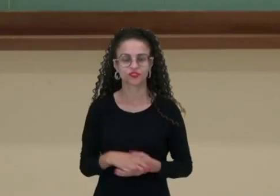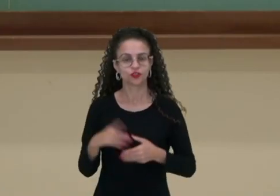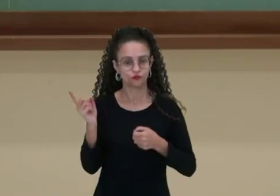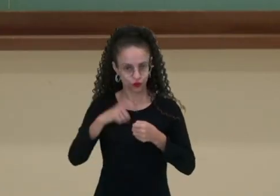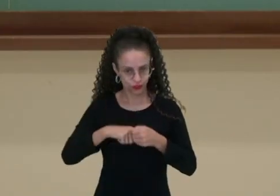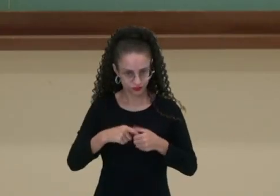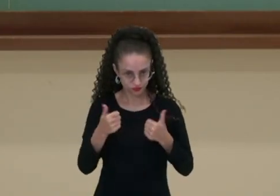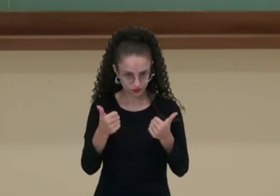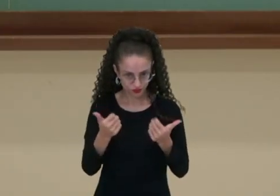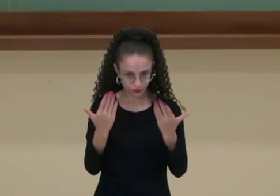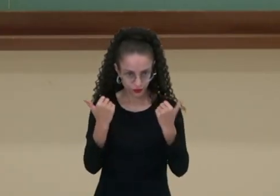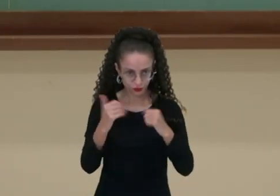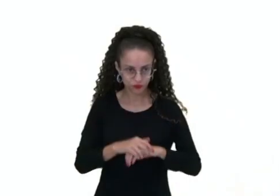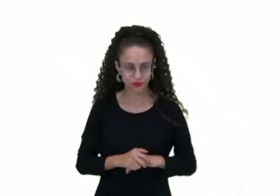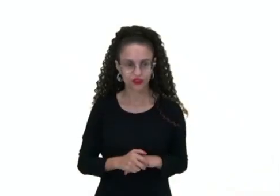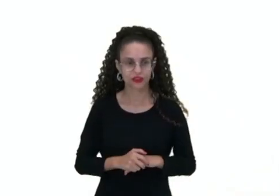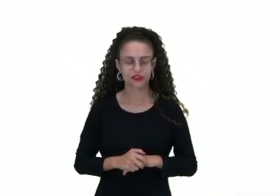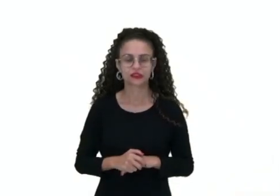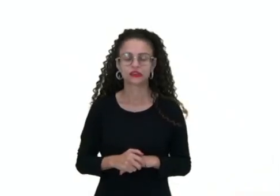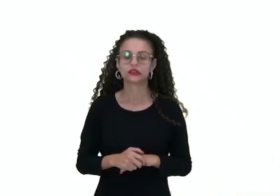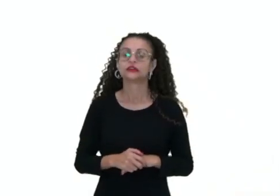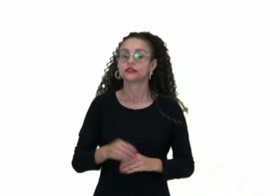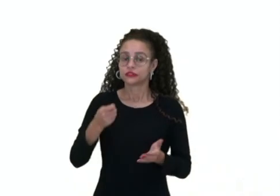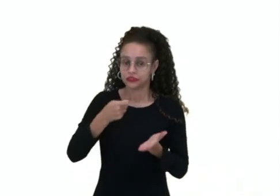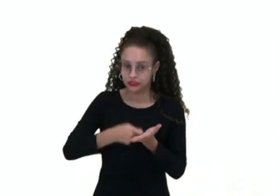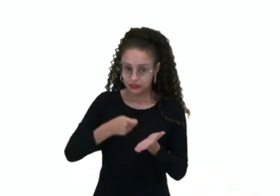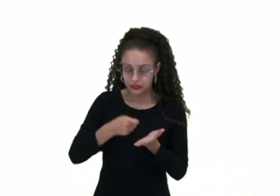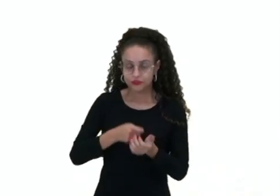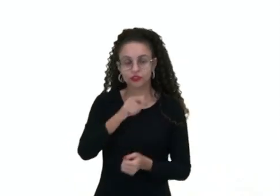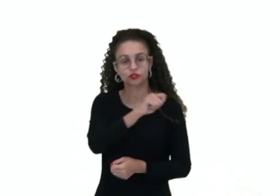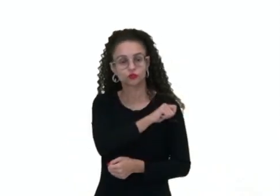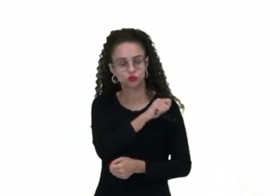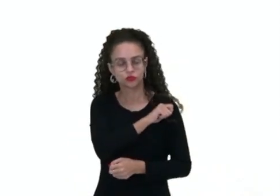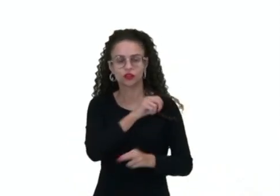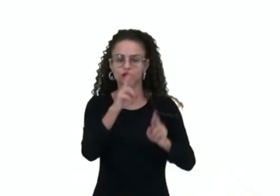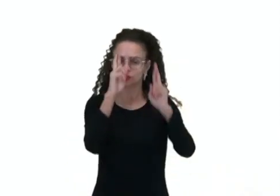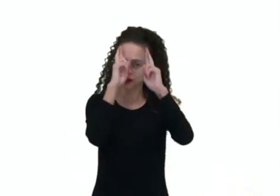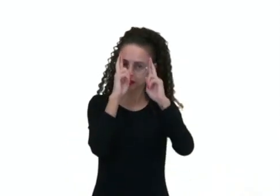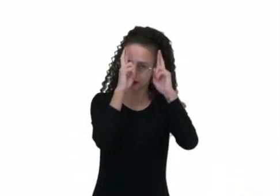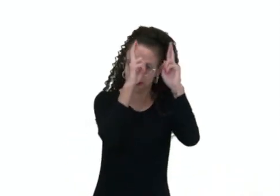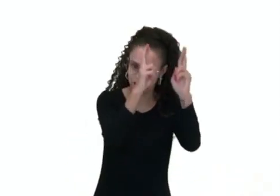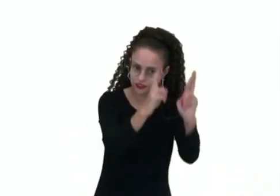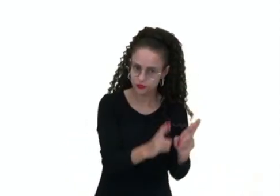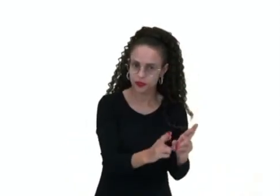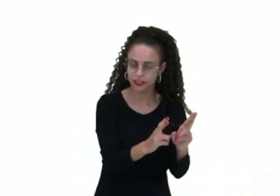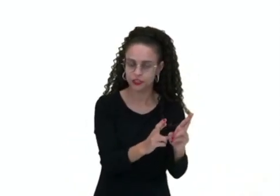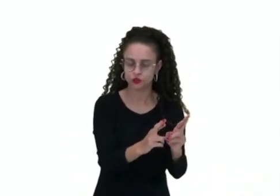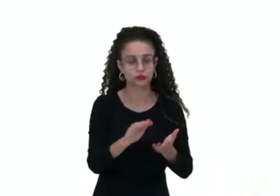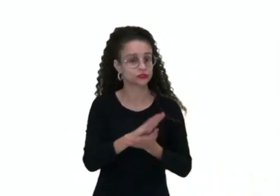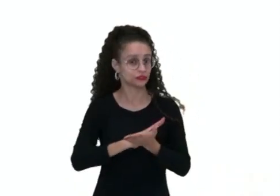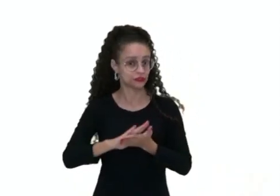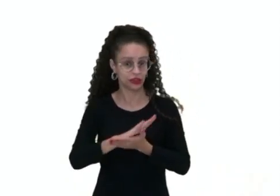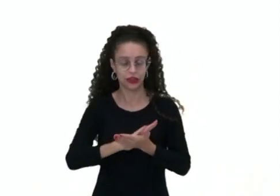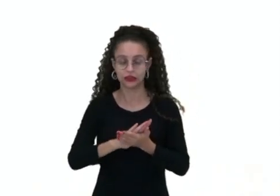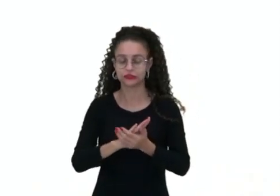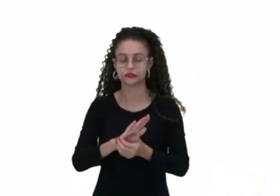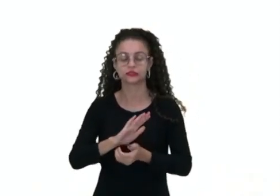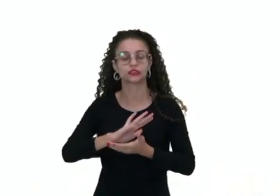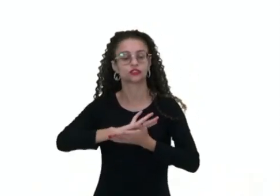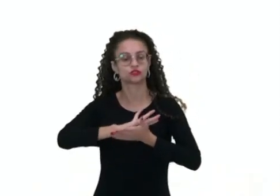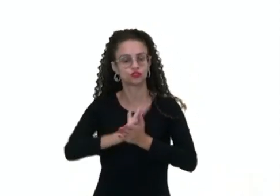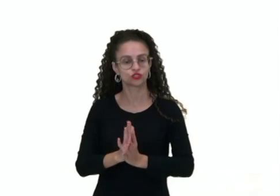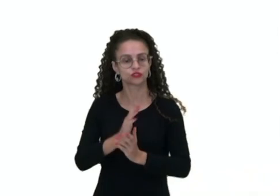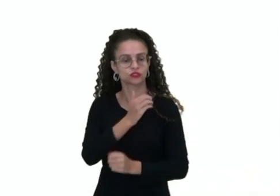Voltei, bora lá. É dever dos alunos tratar com respeito e sem discriminação professores,